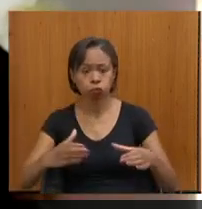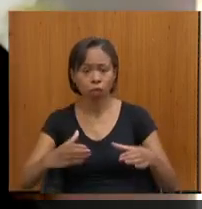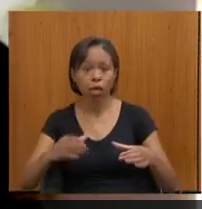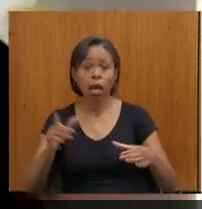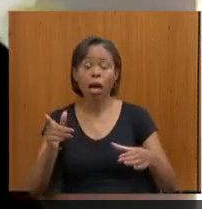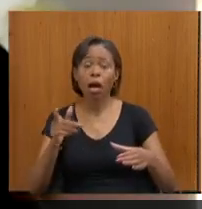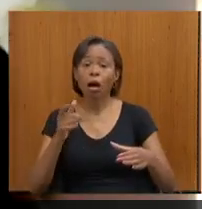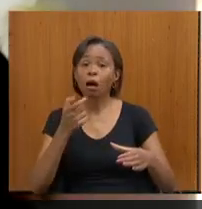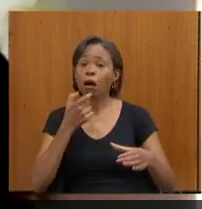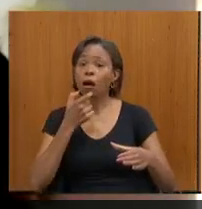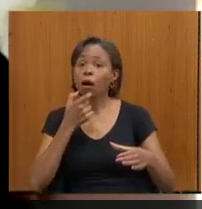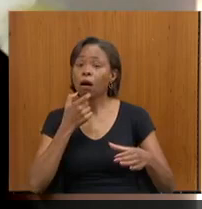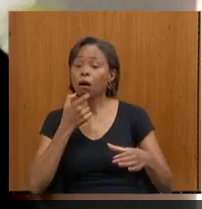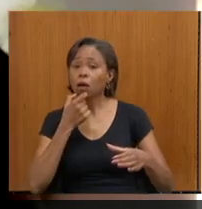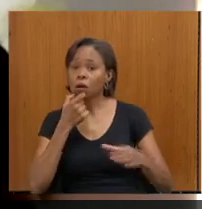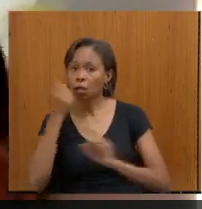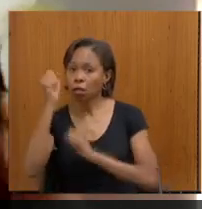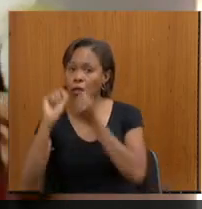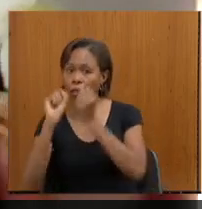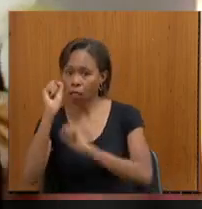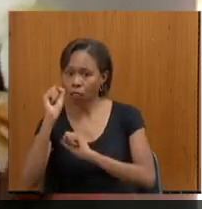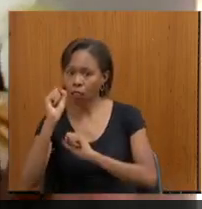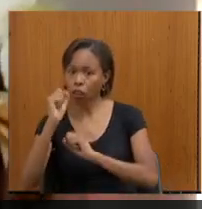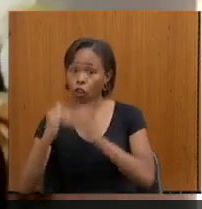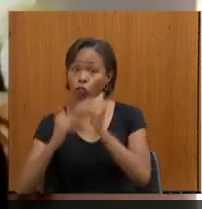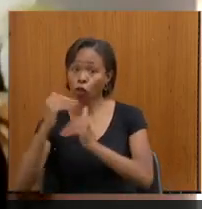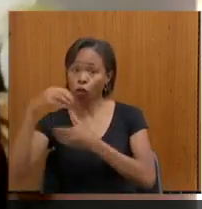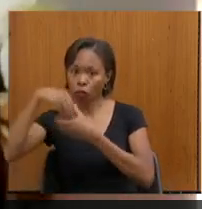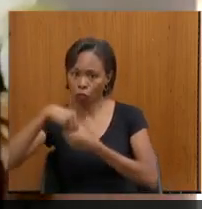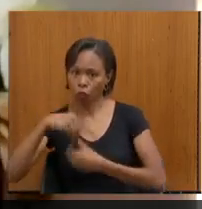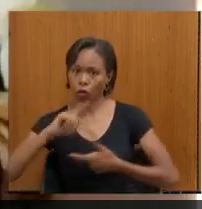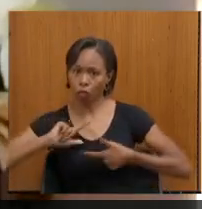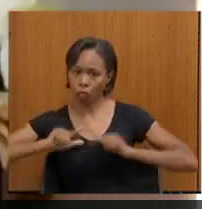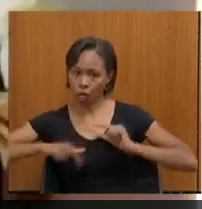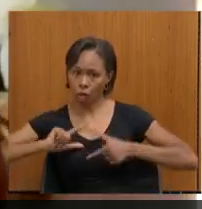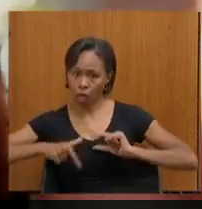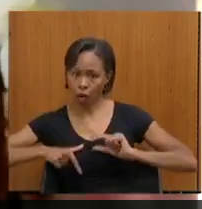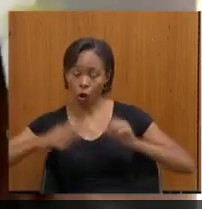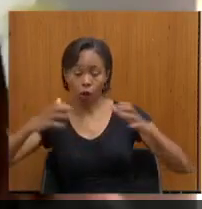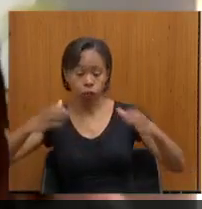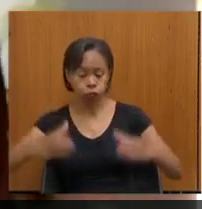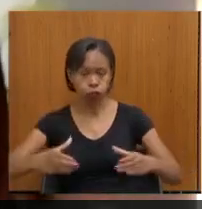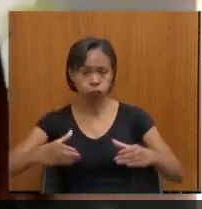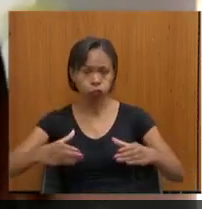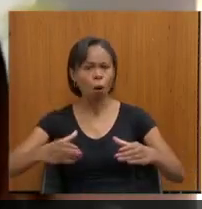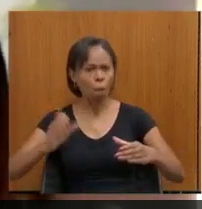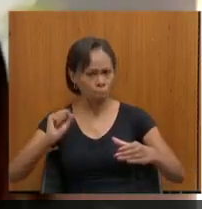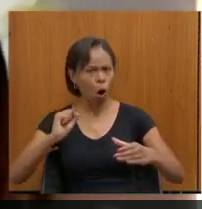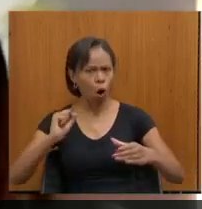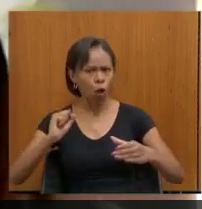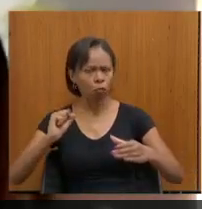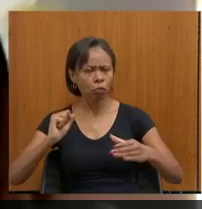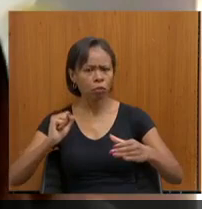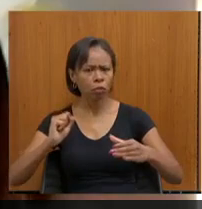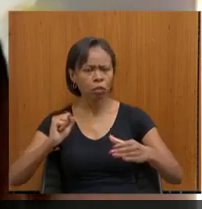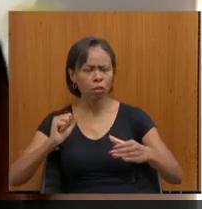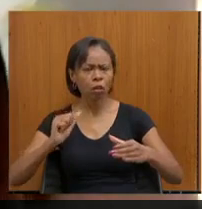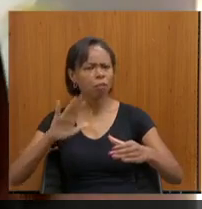desenvolvido Israel tela pode nós podemos exportar tem como pressão não